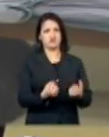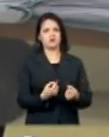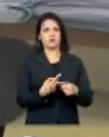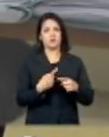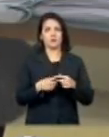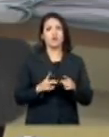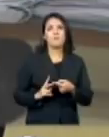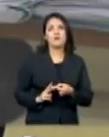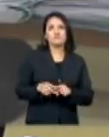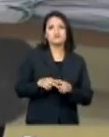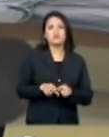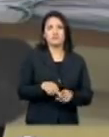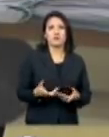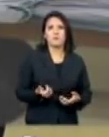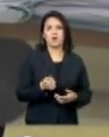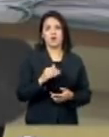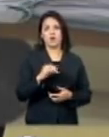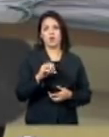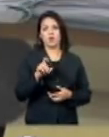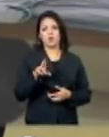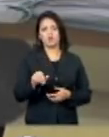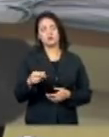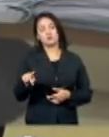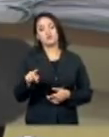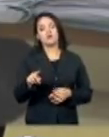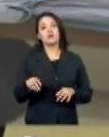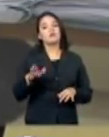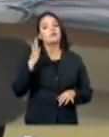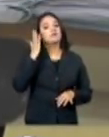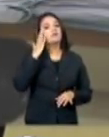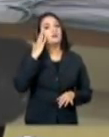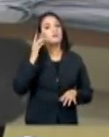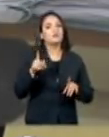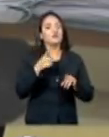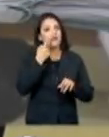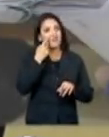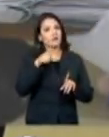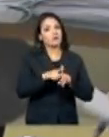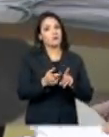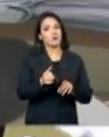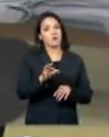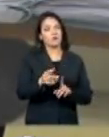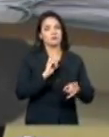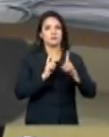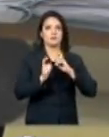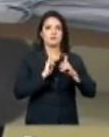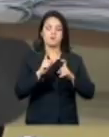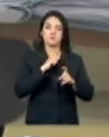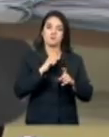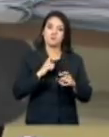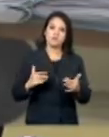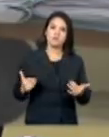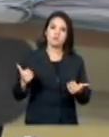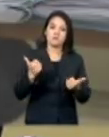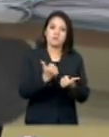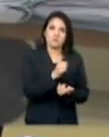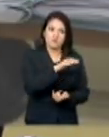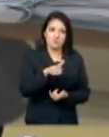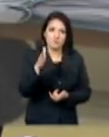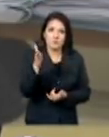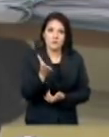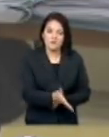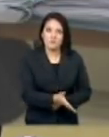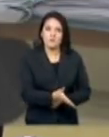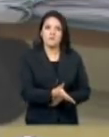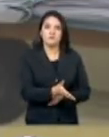ato administrativo do ministério da justiça que anulou anterior reconhecimento da condição de anistiado de maneira incondicional